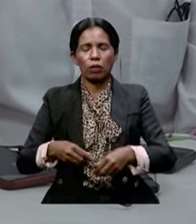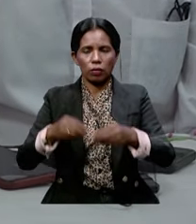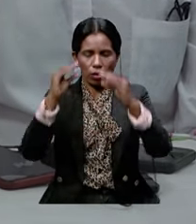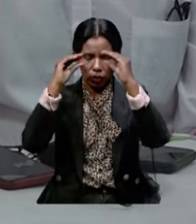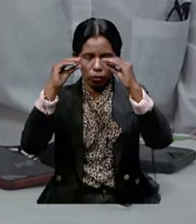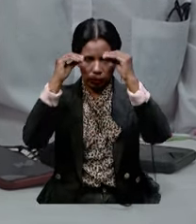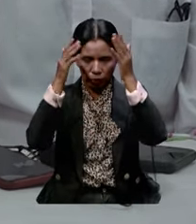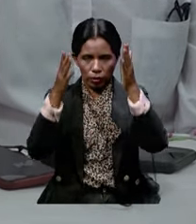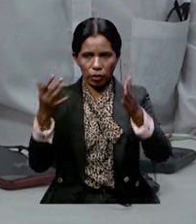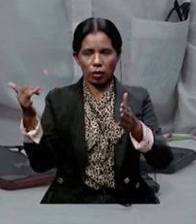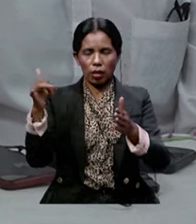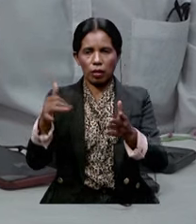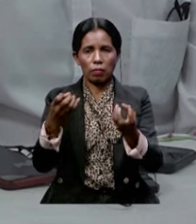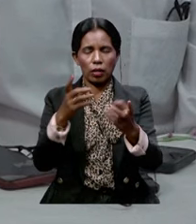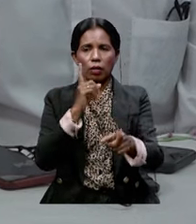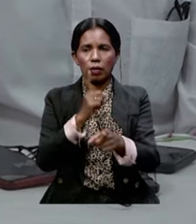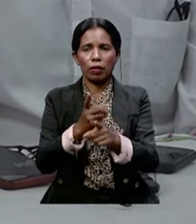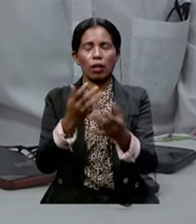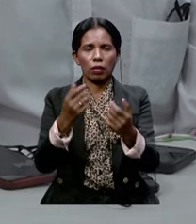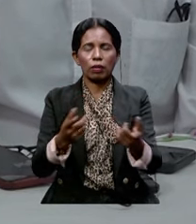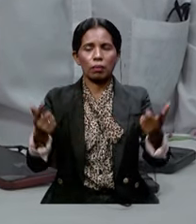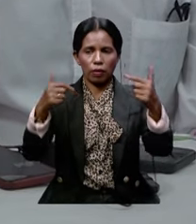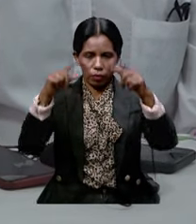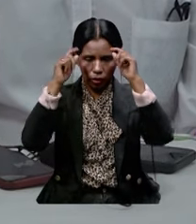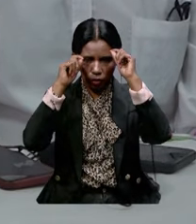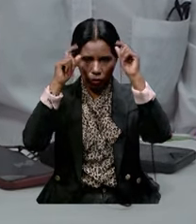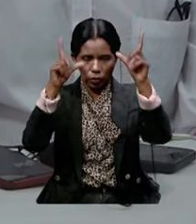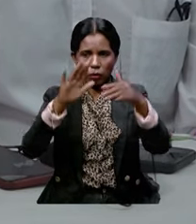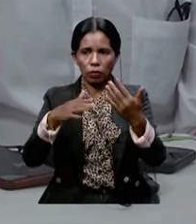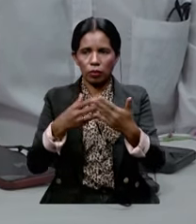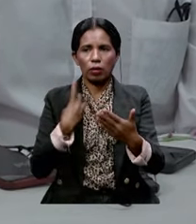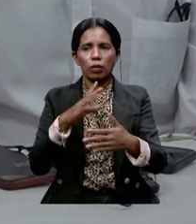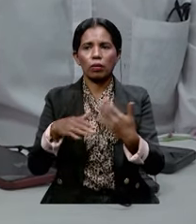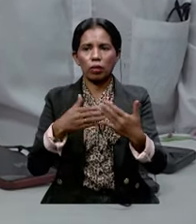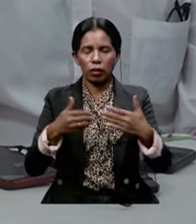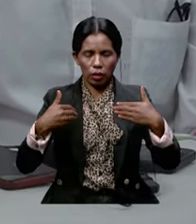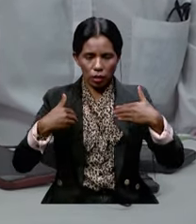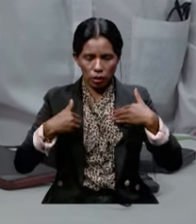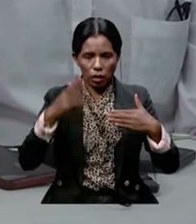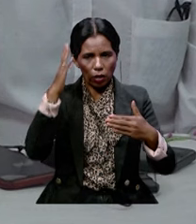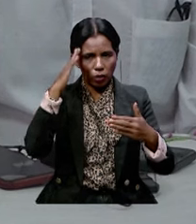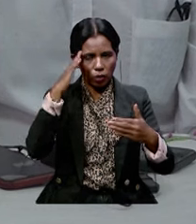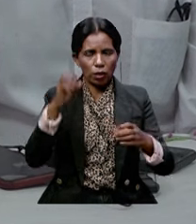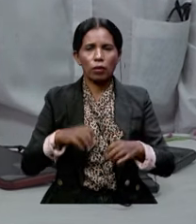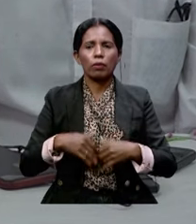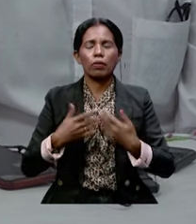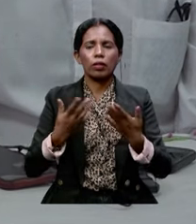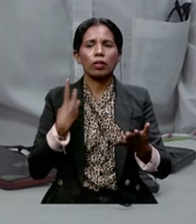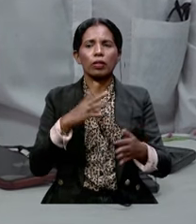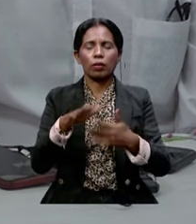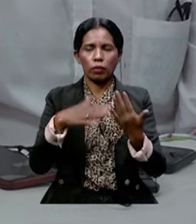professores e a meios barak tebes. Agora, fila faliba Timor, o ansira, itahototo, e a consciência cata, o insama